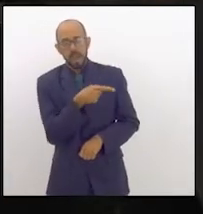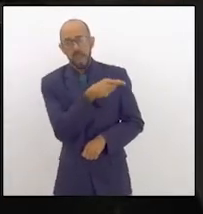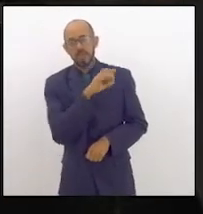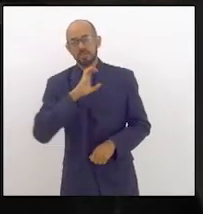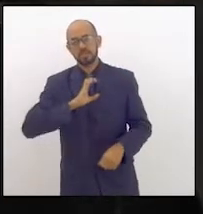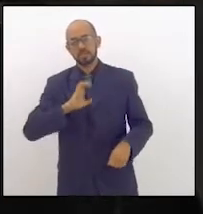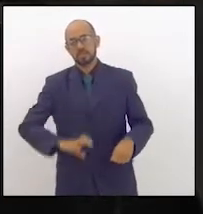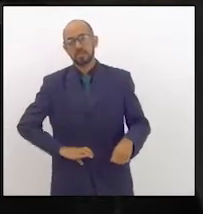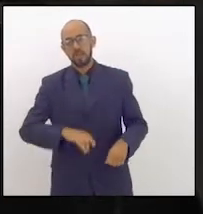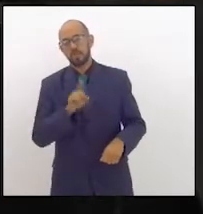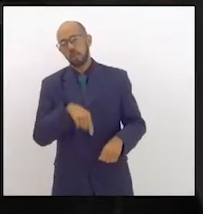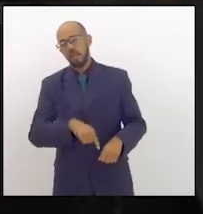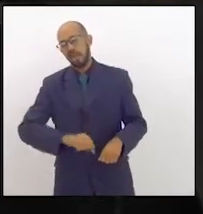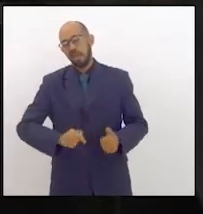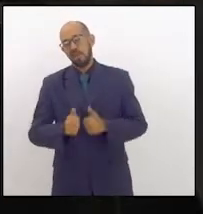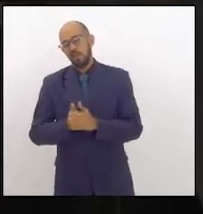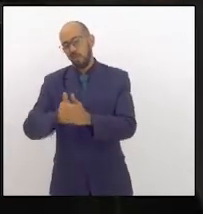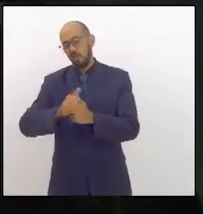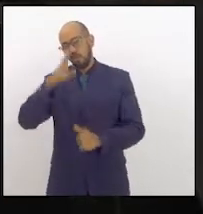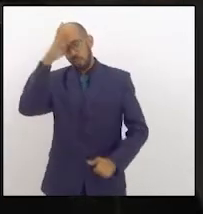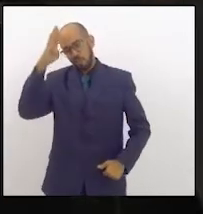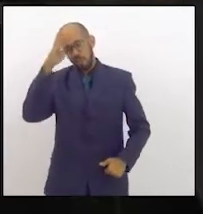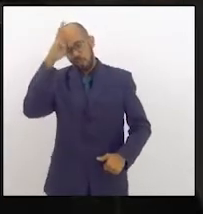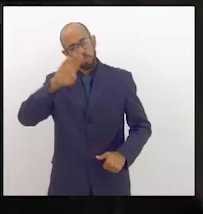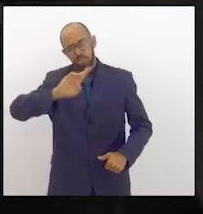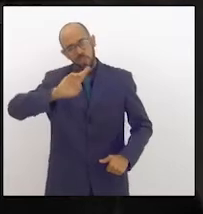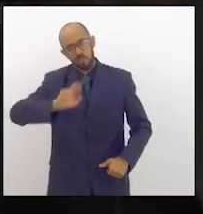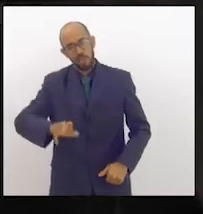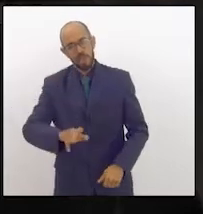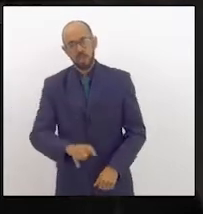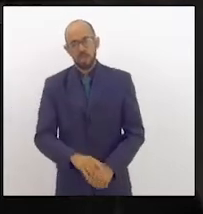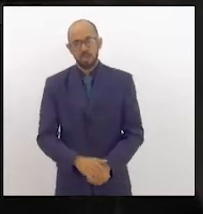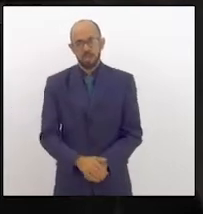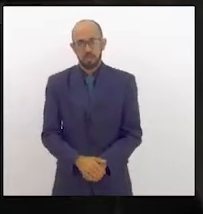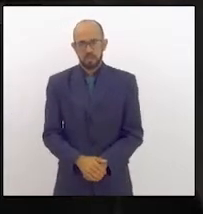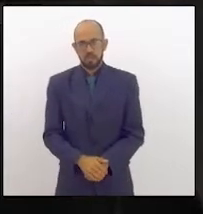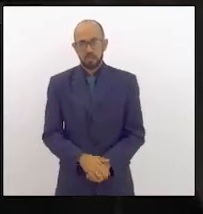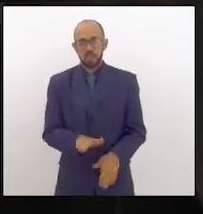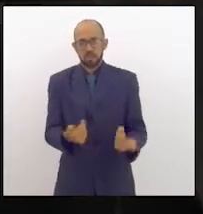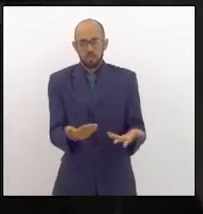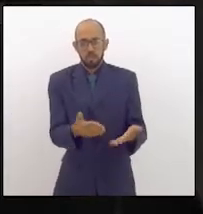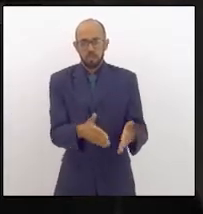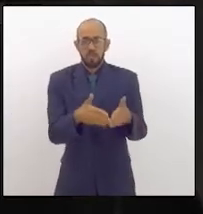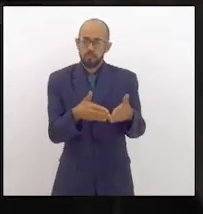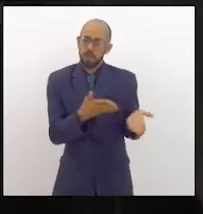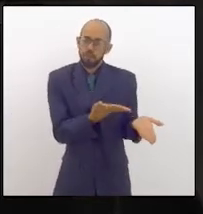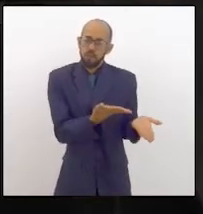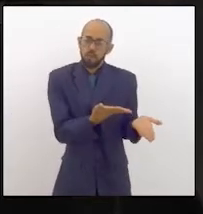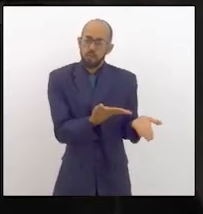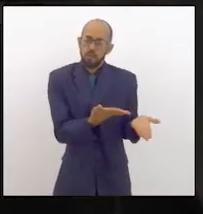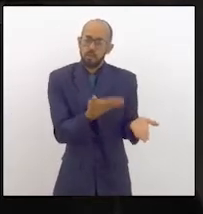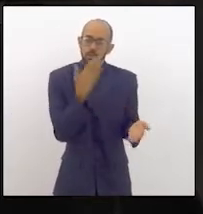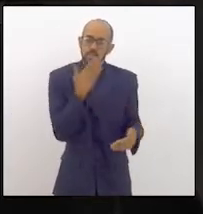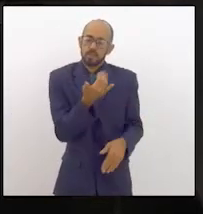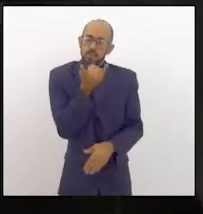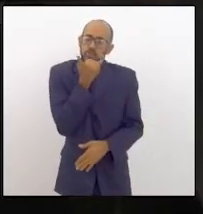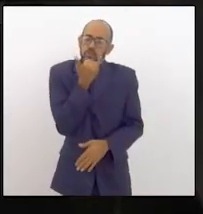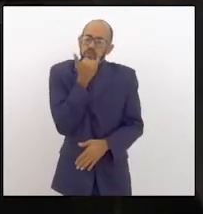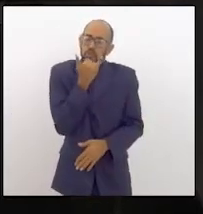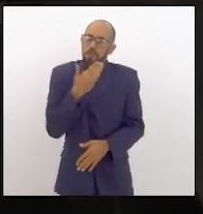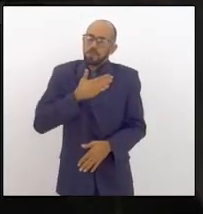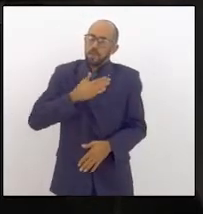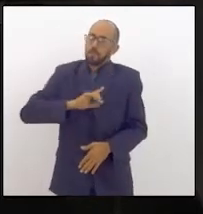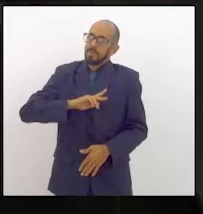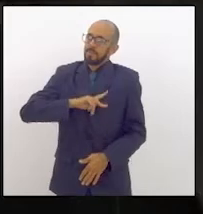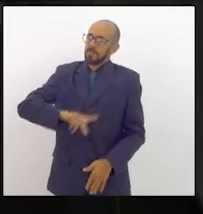cidadão é um bolsonaro lista que ele não é então por favor eu peço até desculpa meu